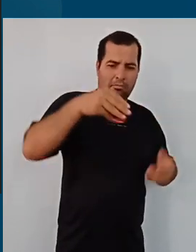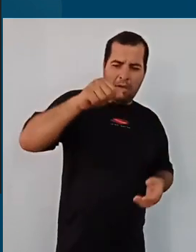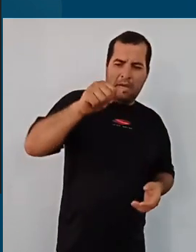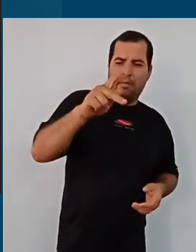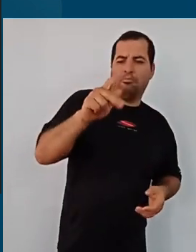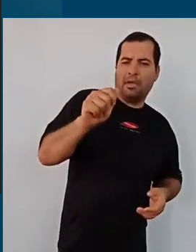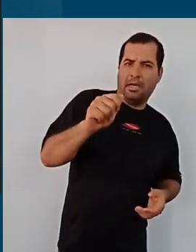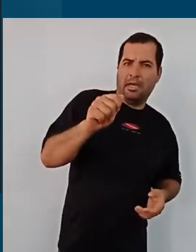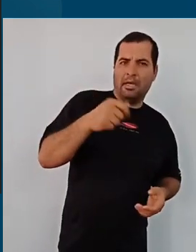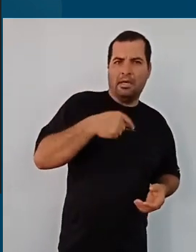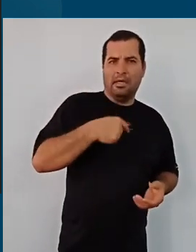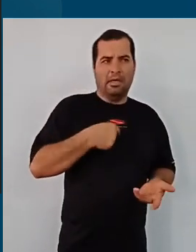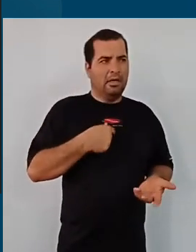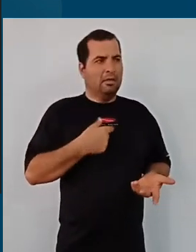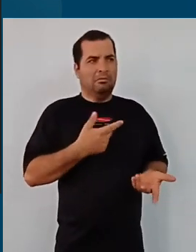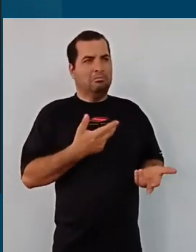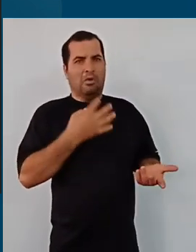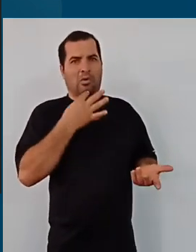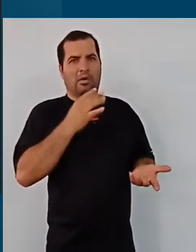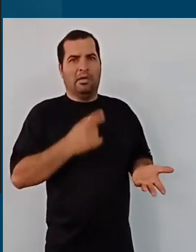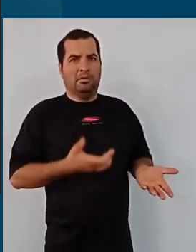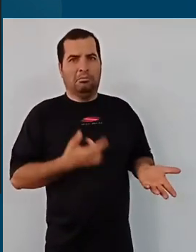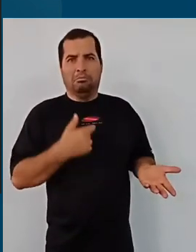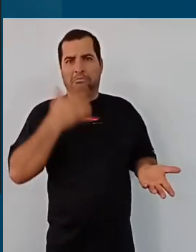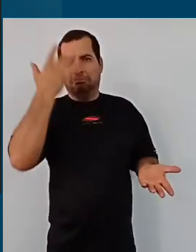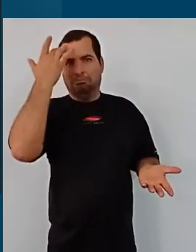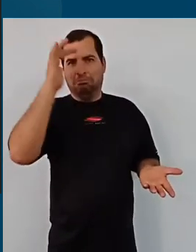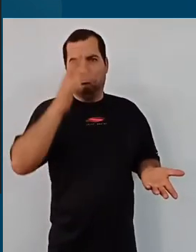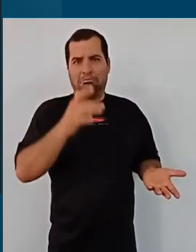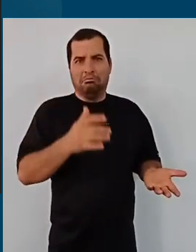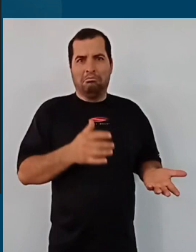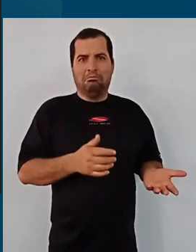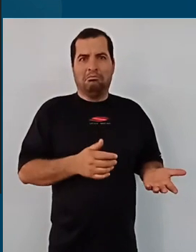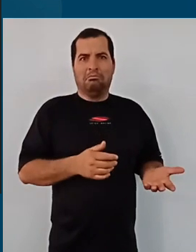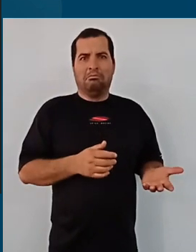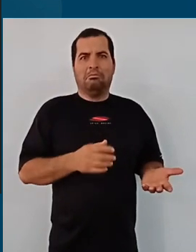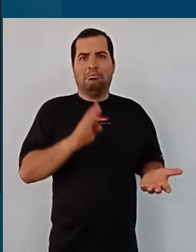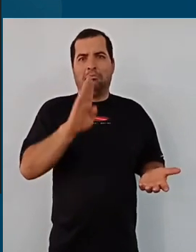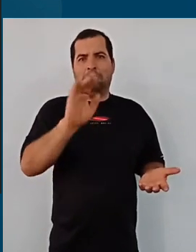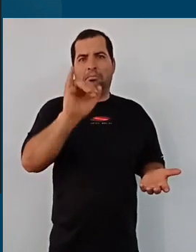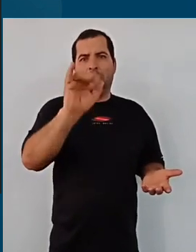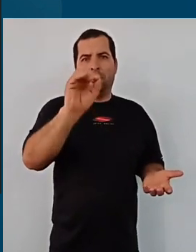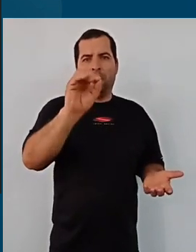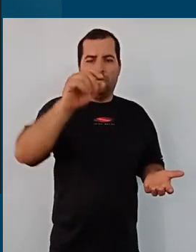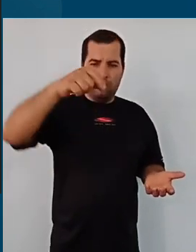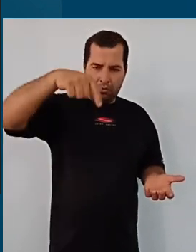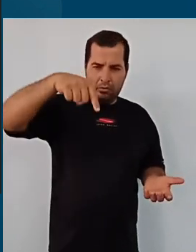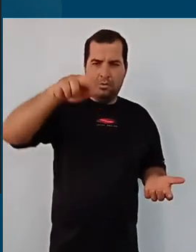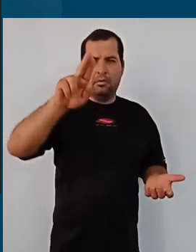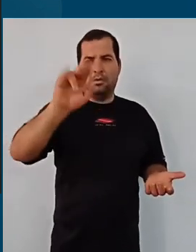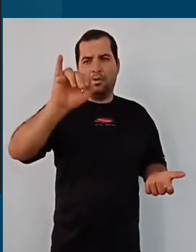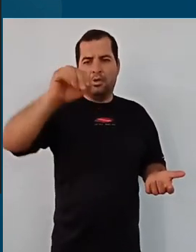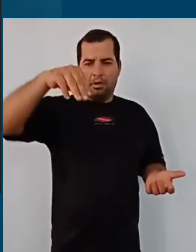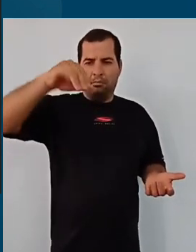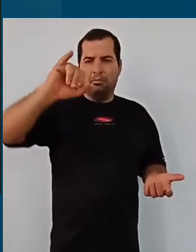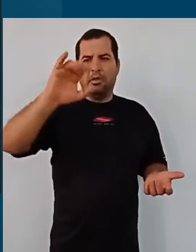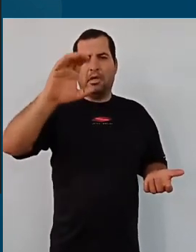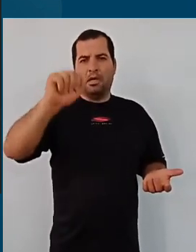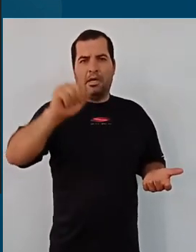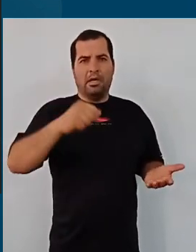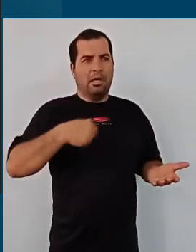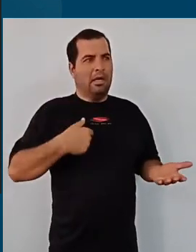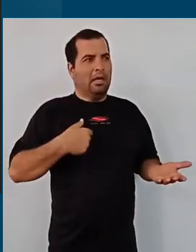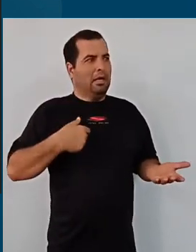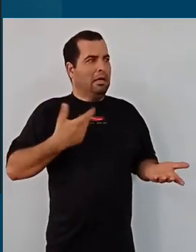um mapa técnico, um relatório técnico sobre bioquímica, eu não tenho